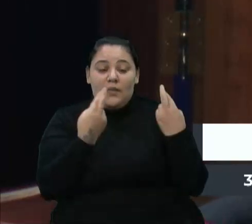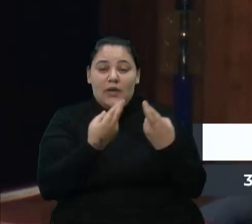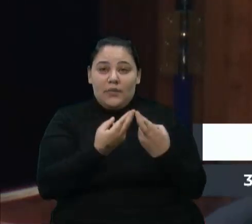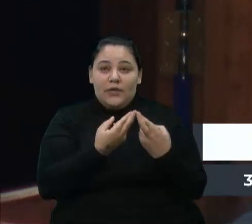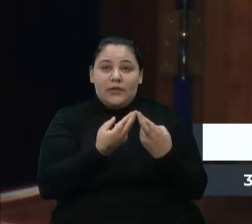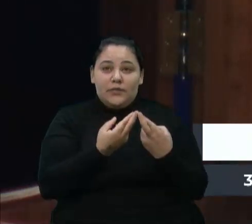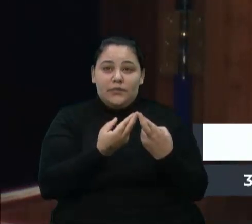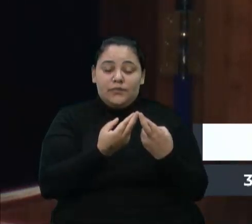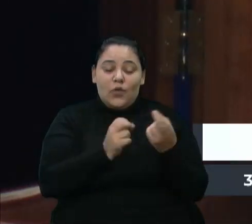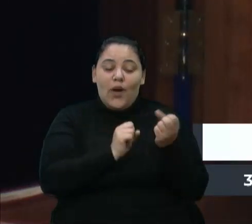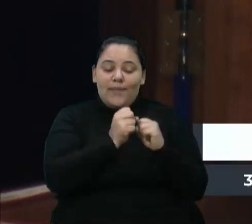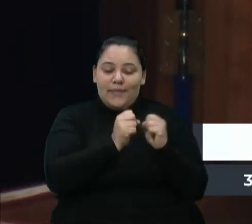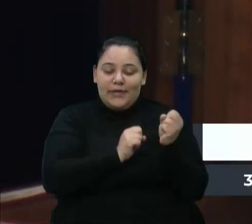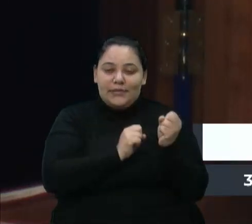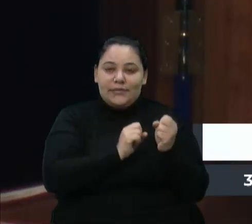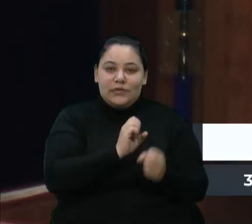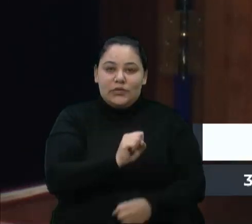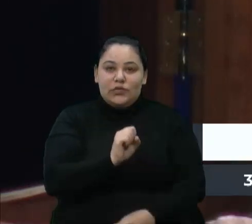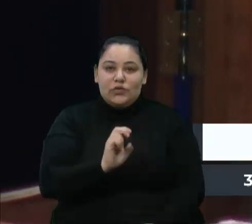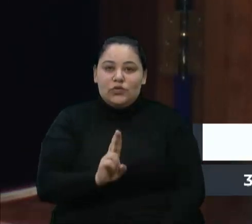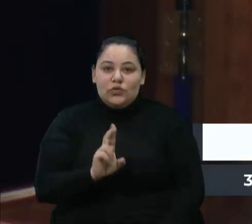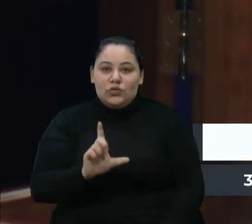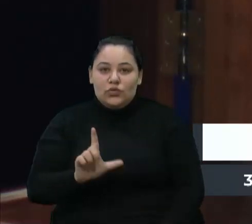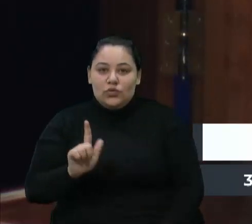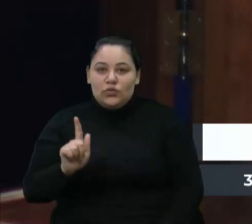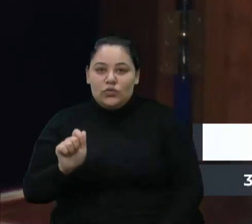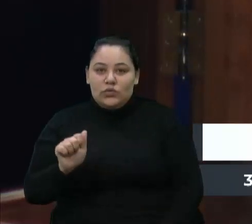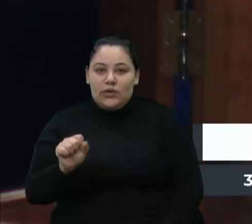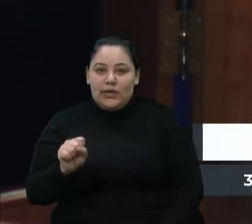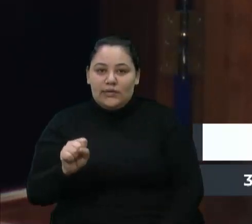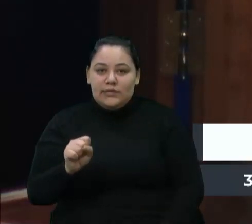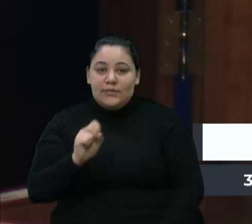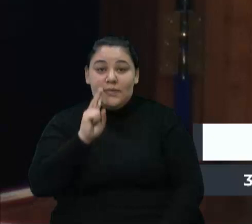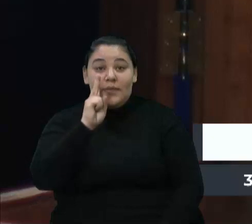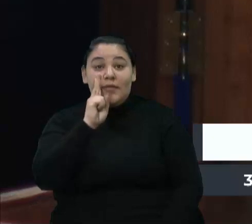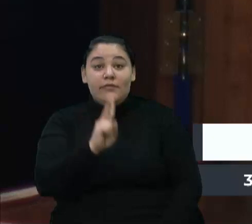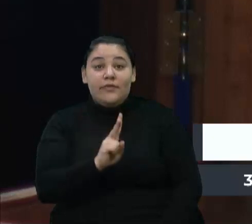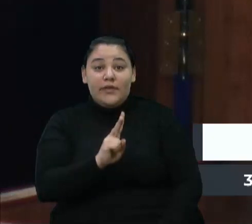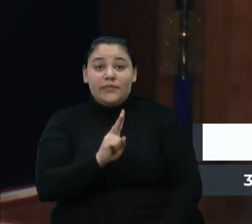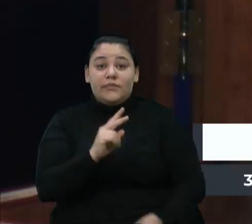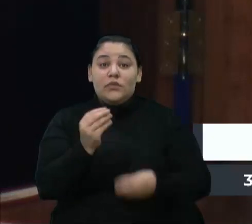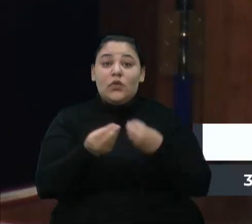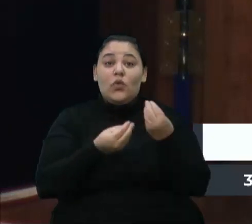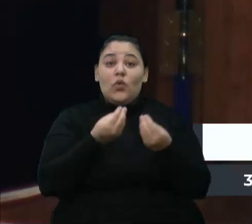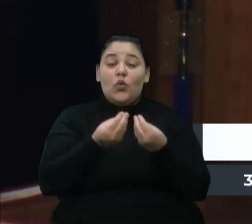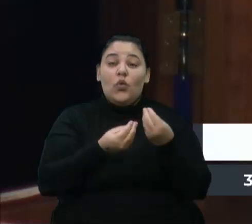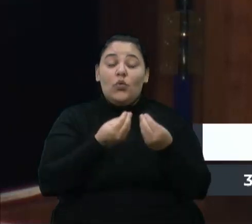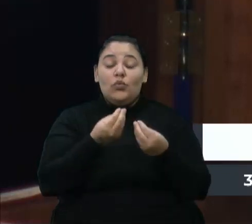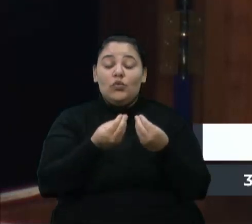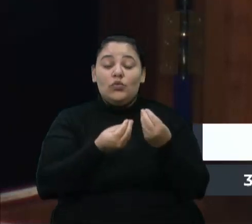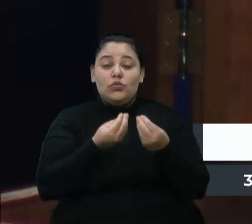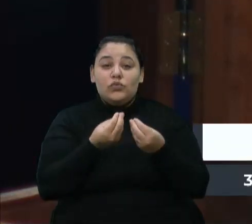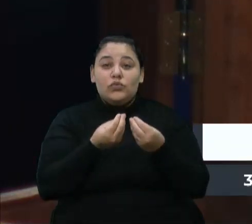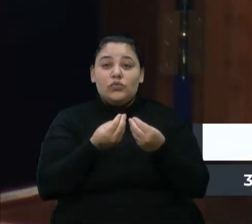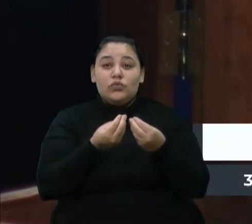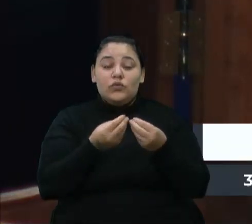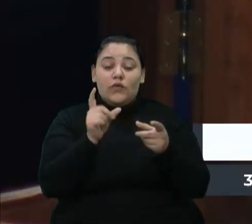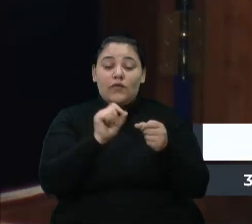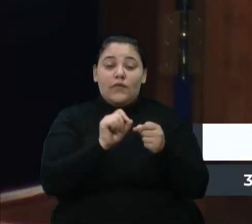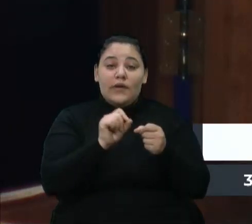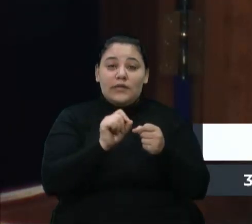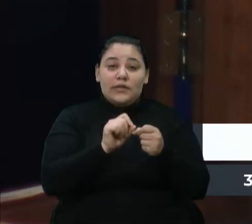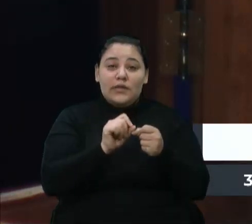Sulgás e o DENIT, para ver a possibilidade, então, de nós estar fazendo essa